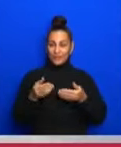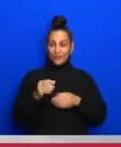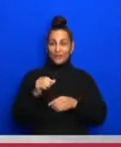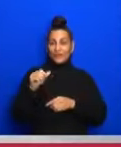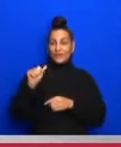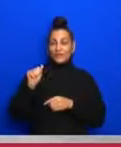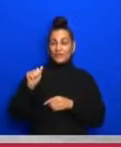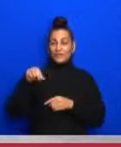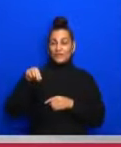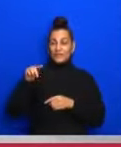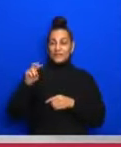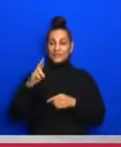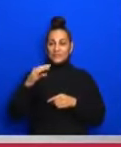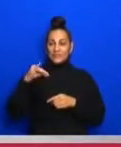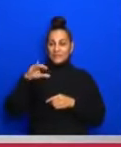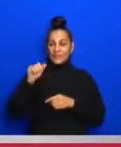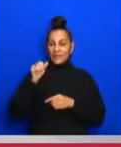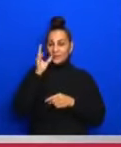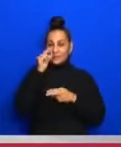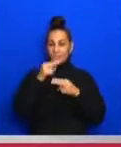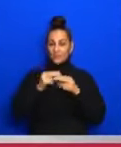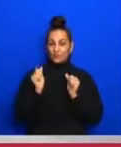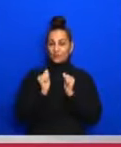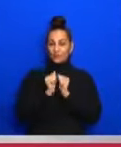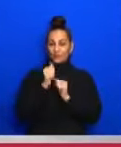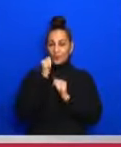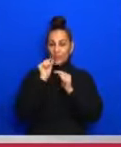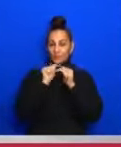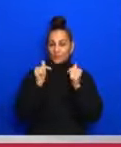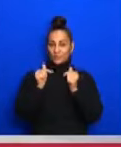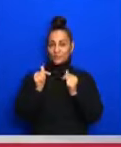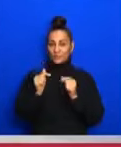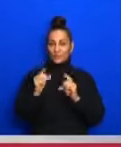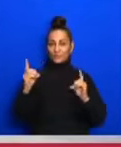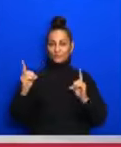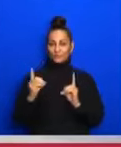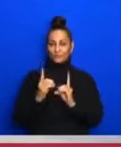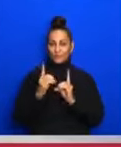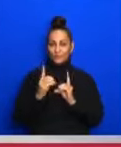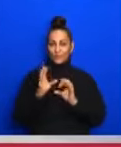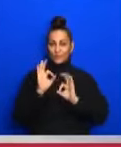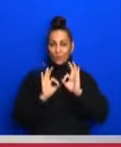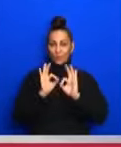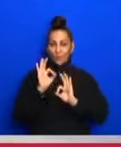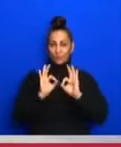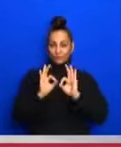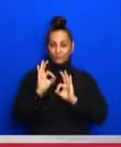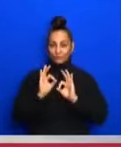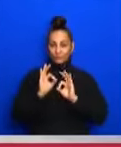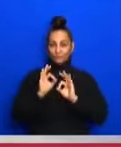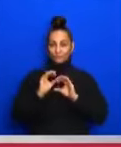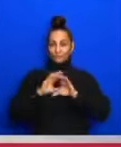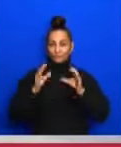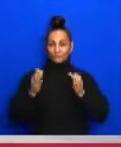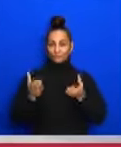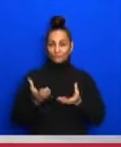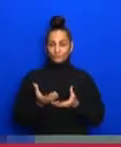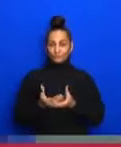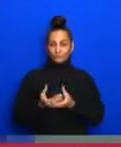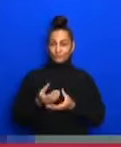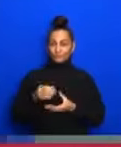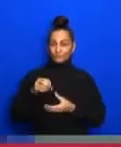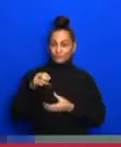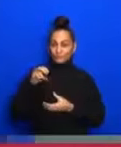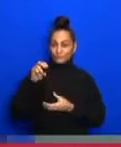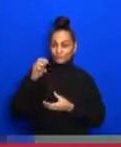a Andréia, nossa colega da Caixa, também a Patrícia, nossa garota da sorte, por favor. Vão realizar o reabastecimento do suporte em cima